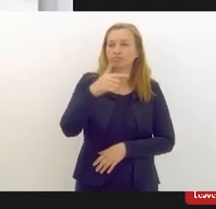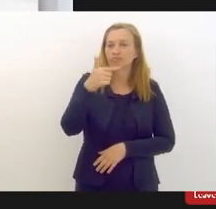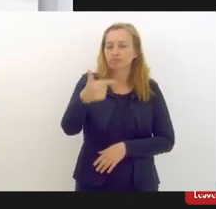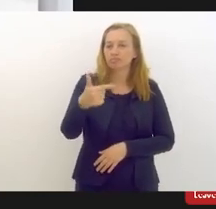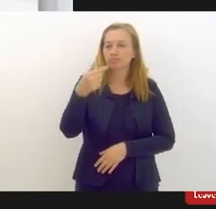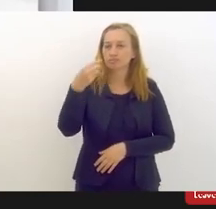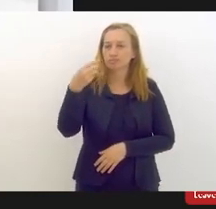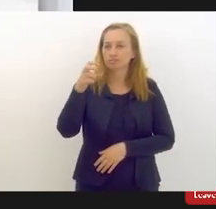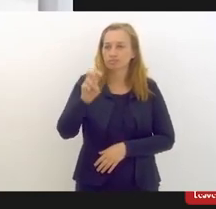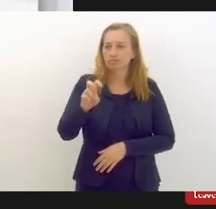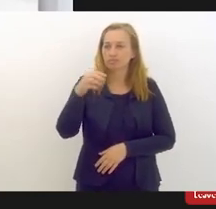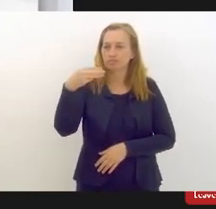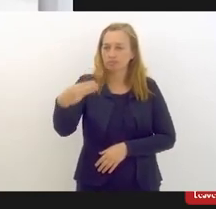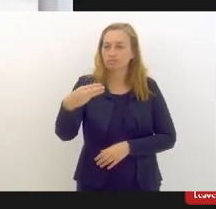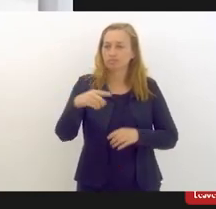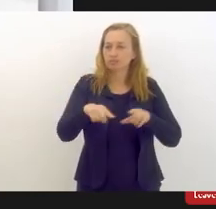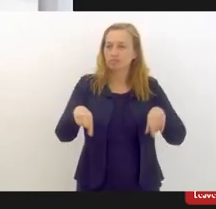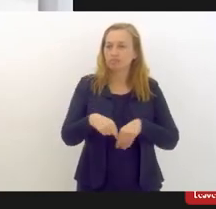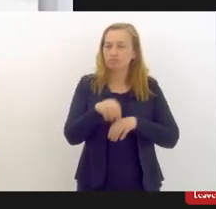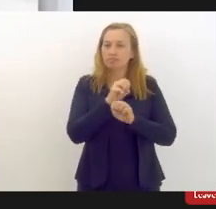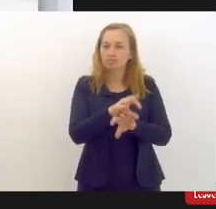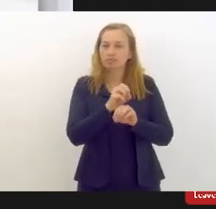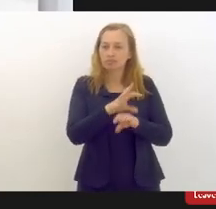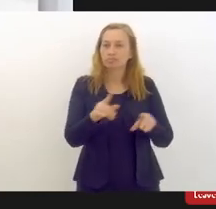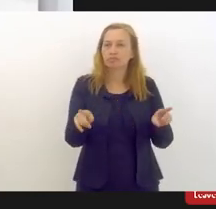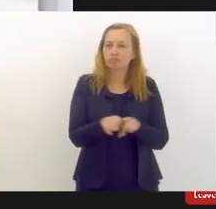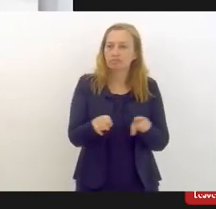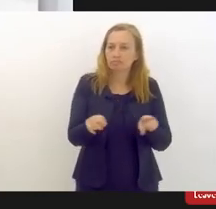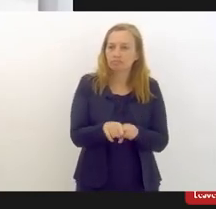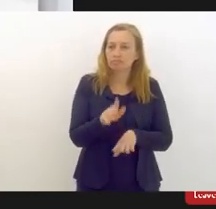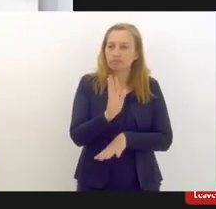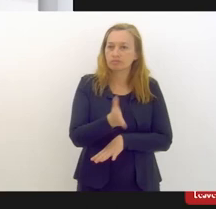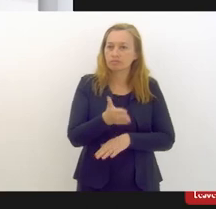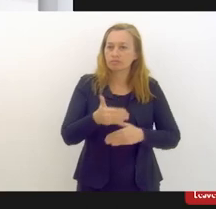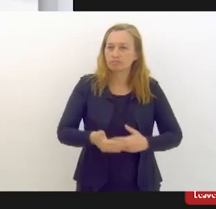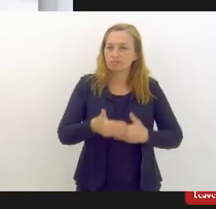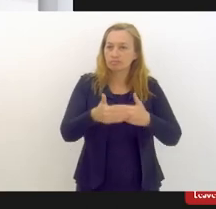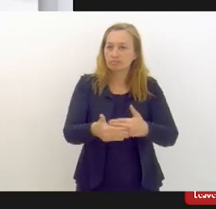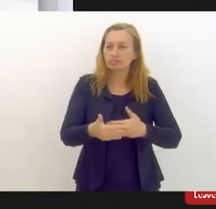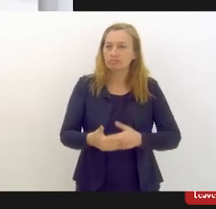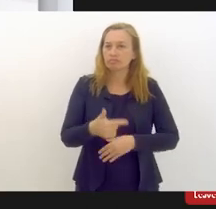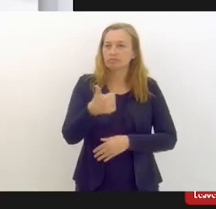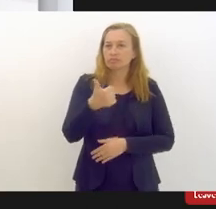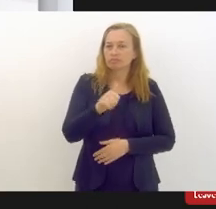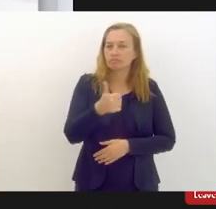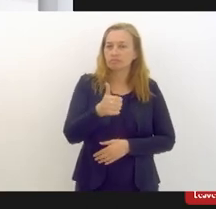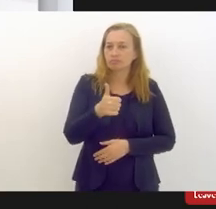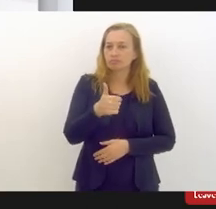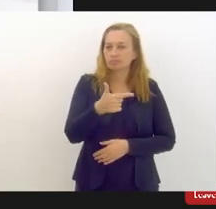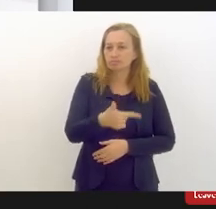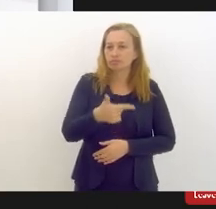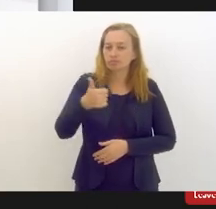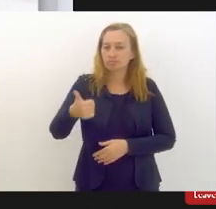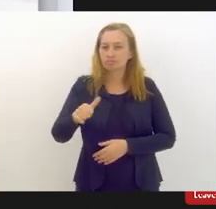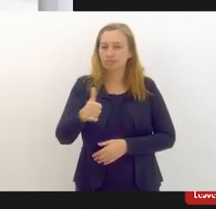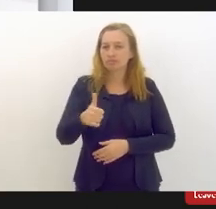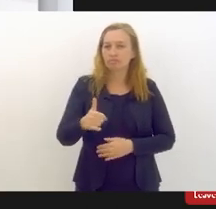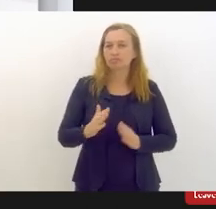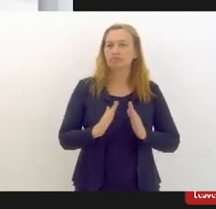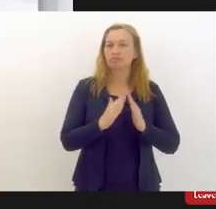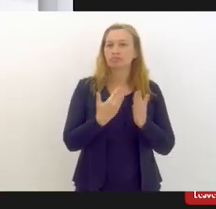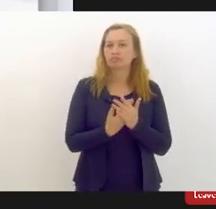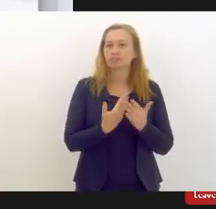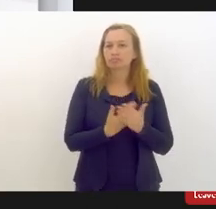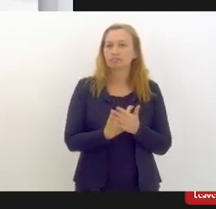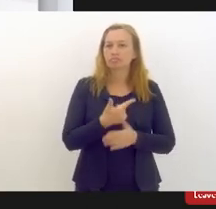5.253 salas de aula e também já em avanço, 211 unidades para